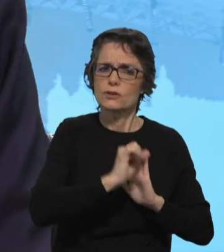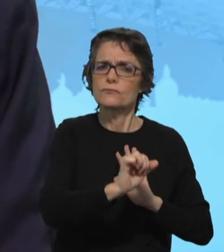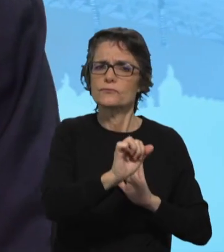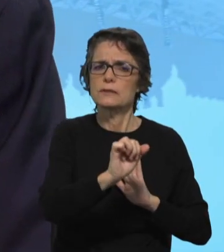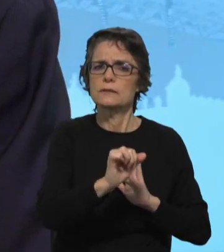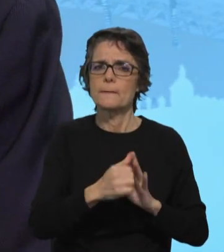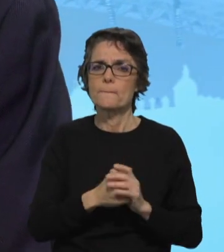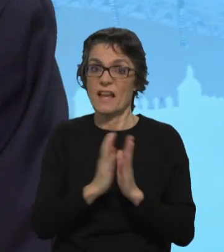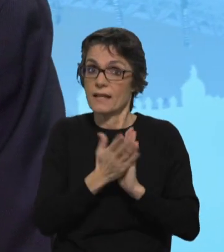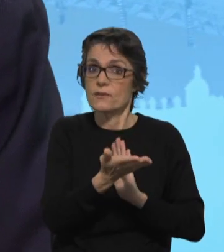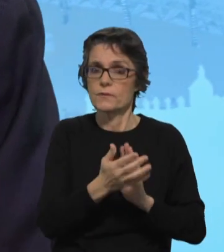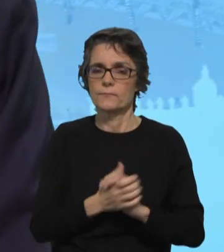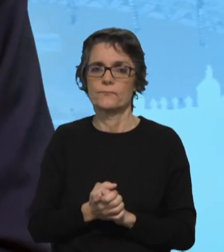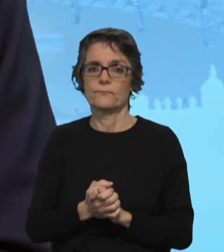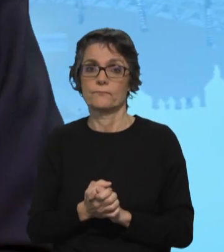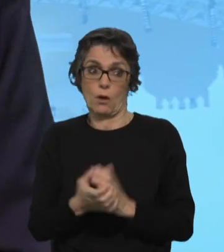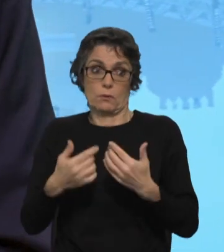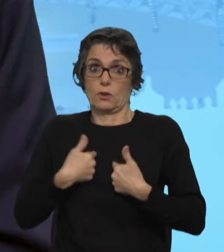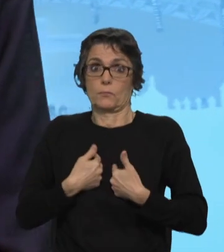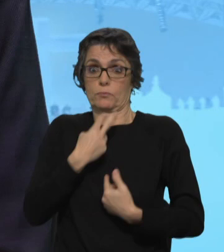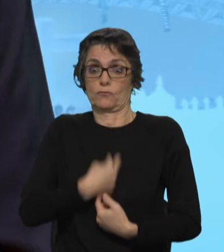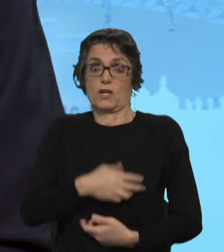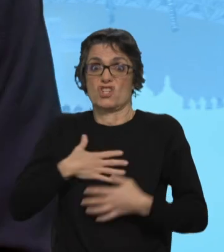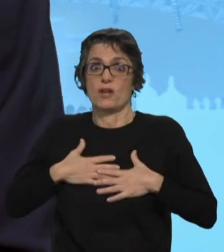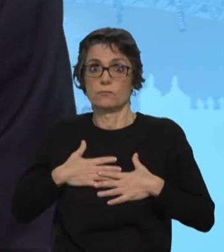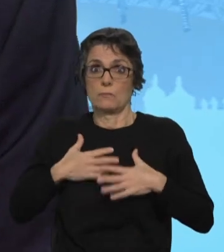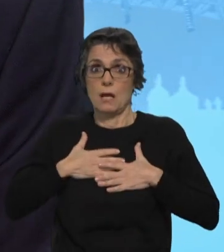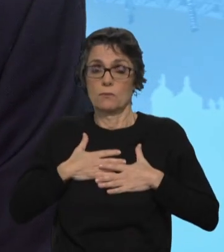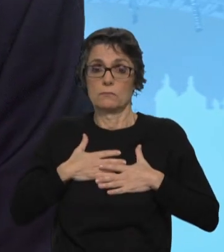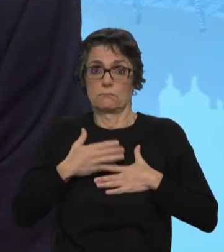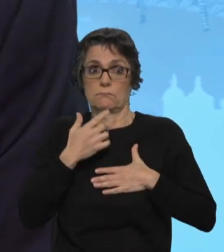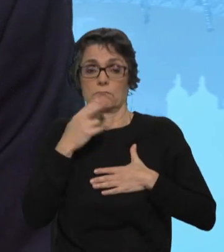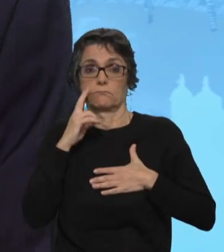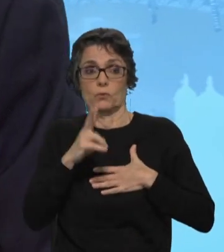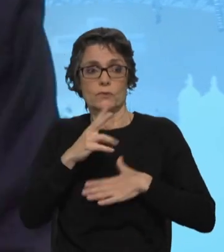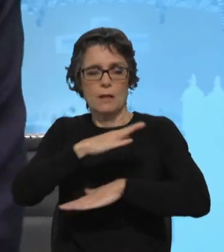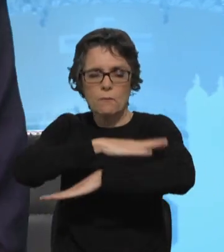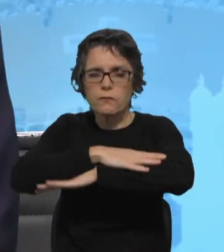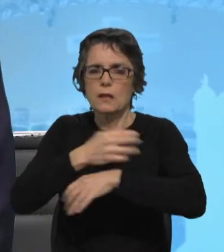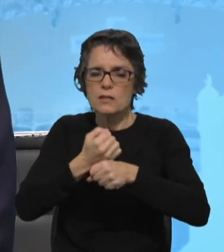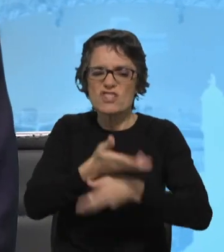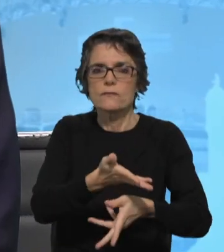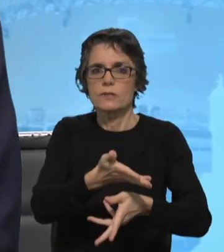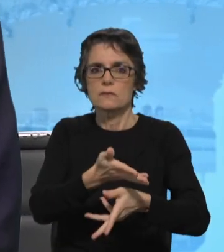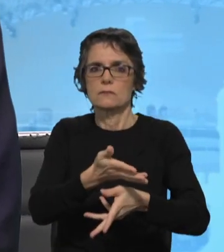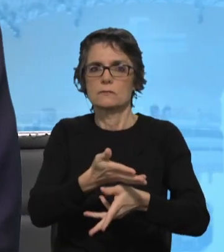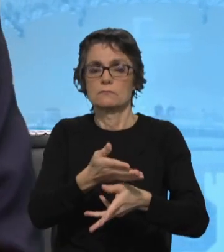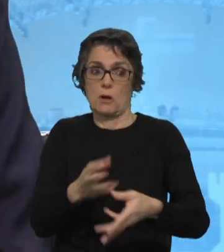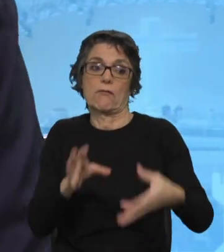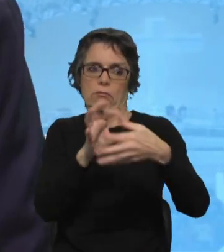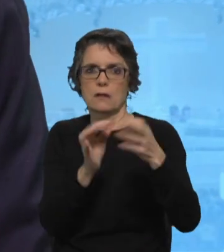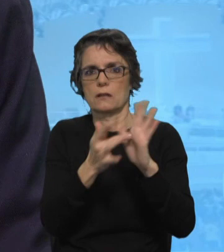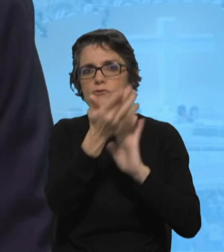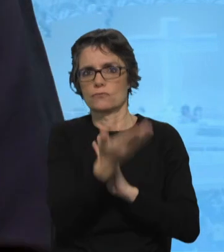como cristão, só encontro pleno significado nesses gestos de serviço quando os correlaciono com Jesus. Ou